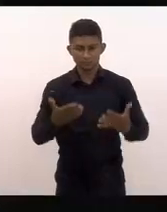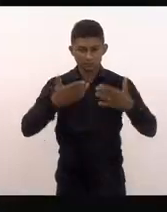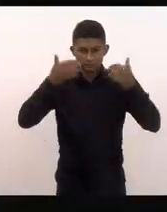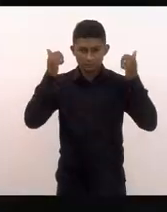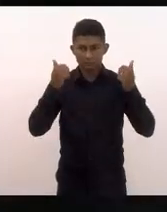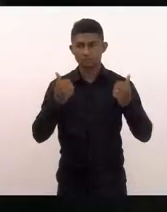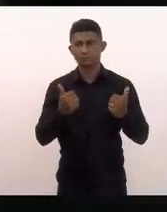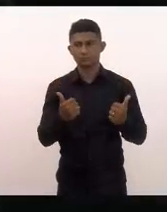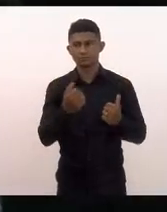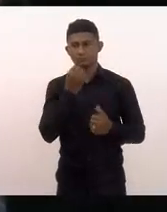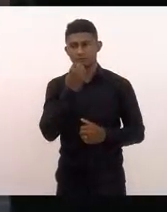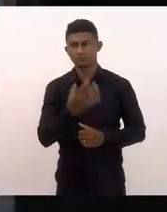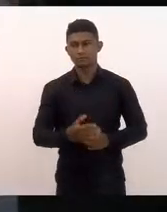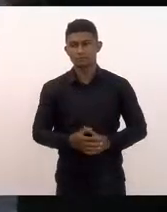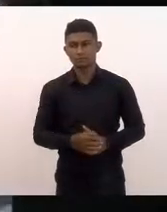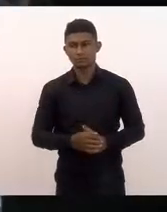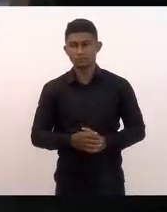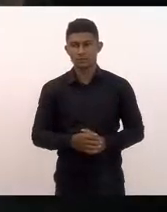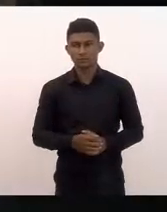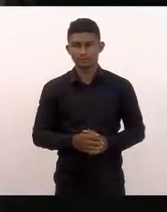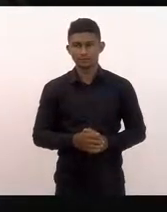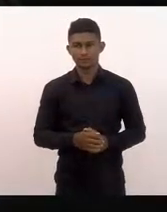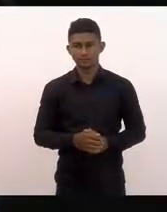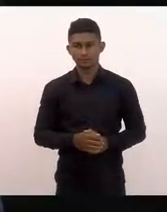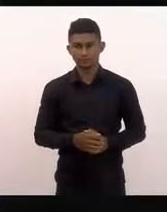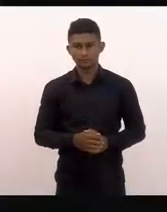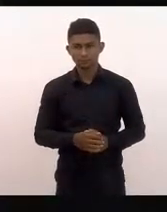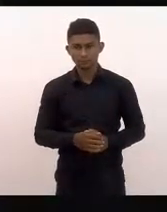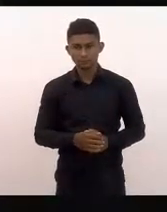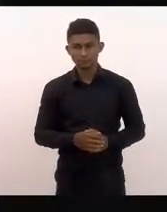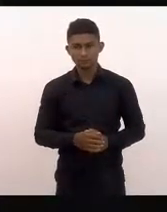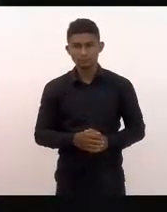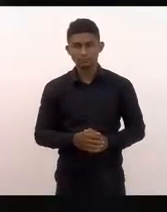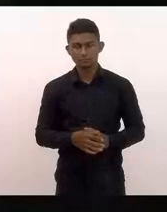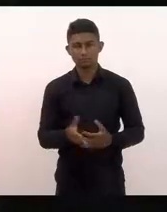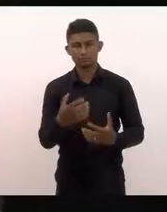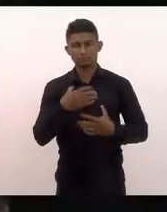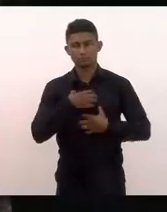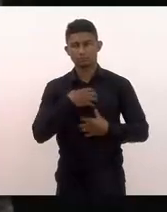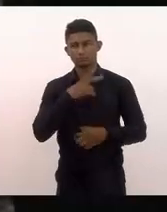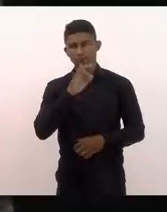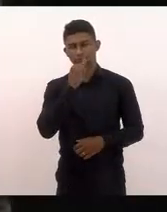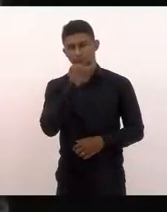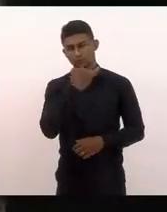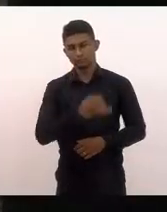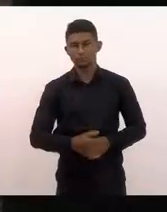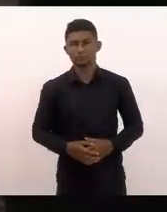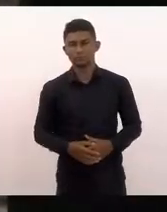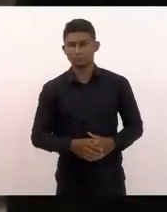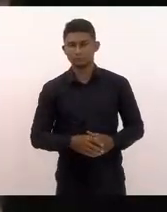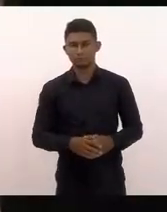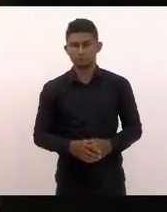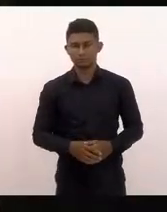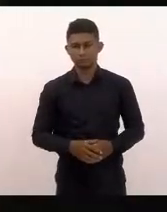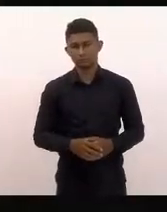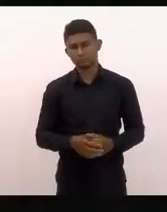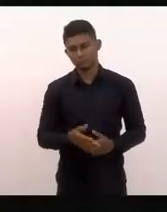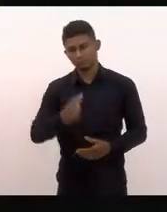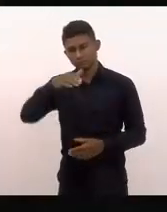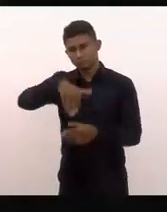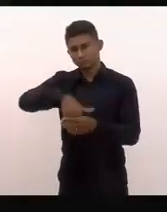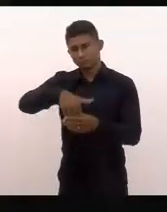Deus. Obrigada. Presidente, é com muita tristeza hoje que essa